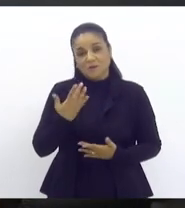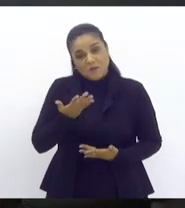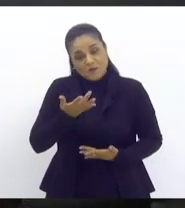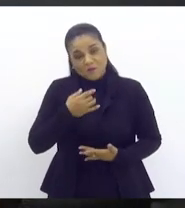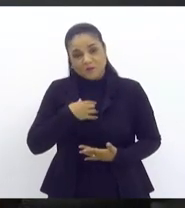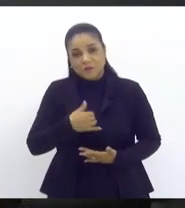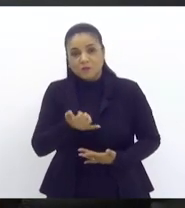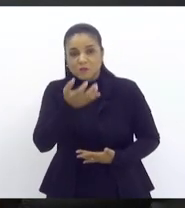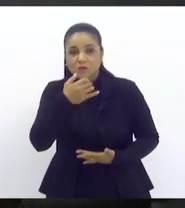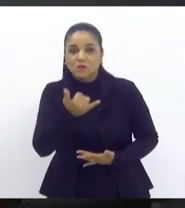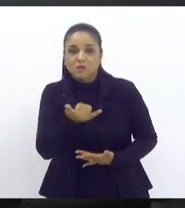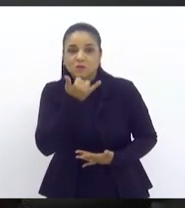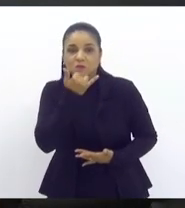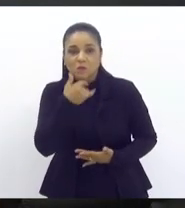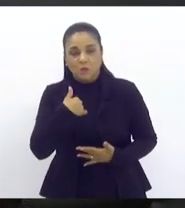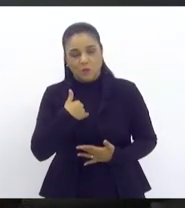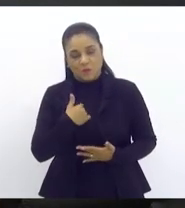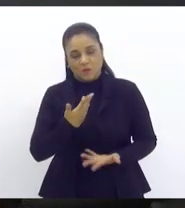que